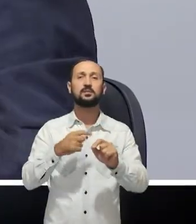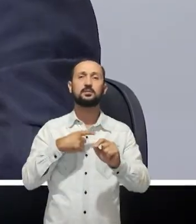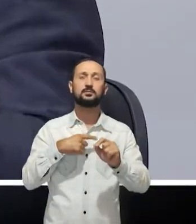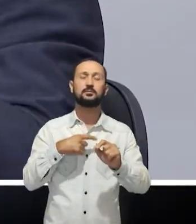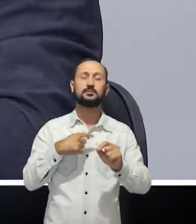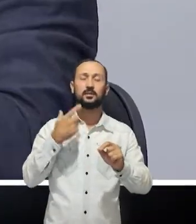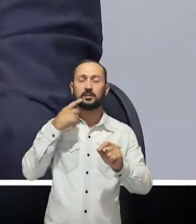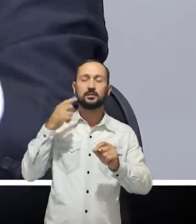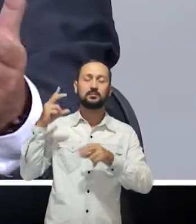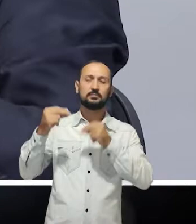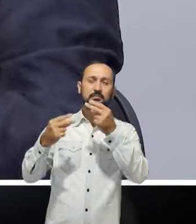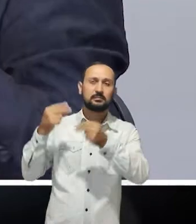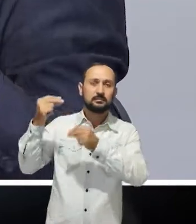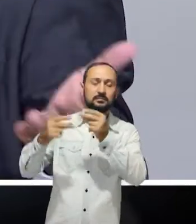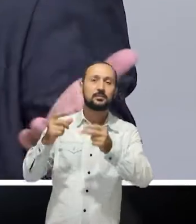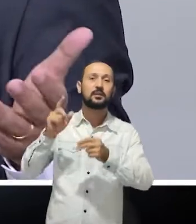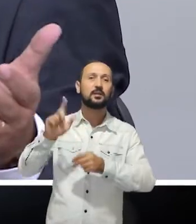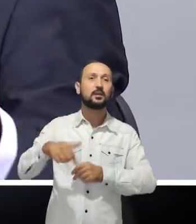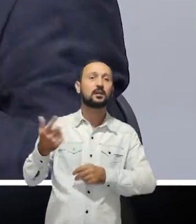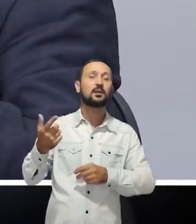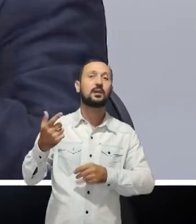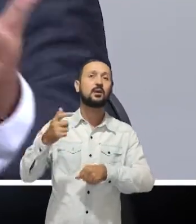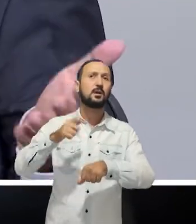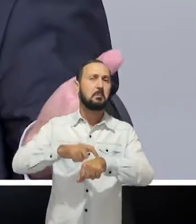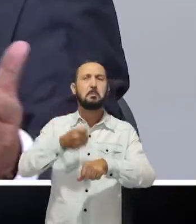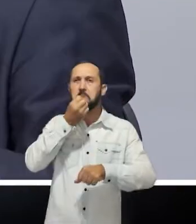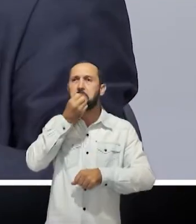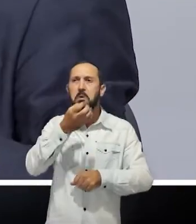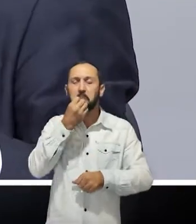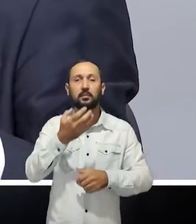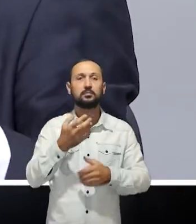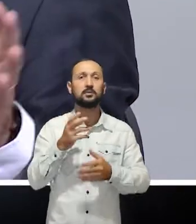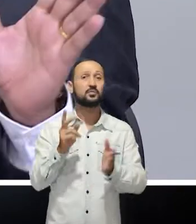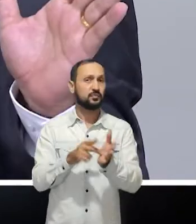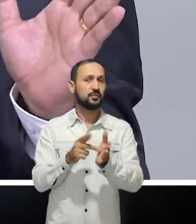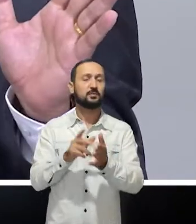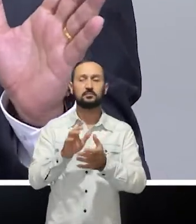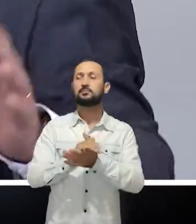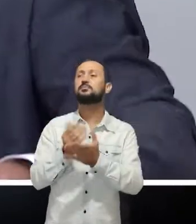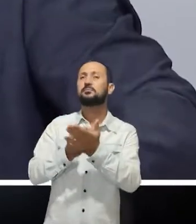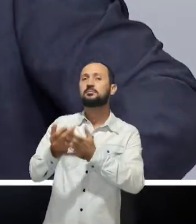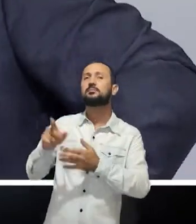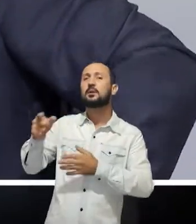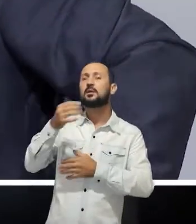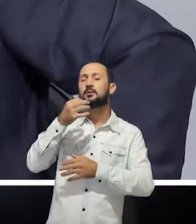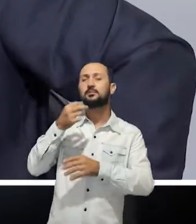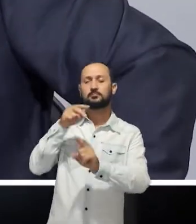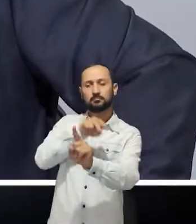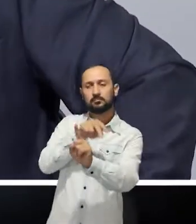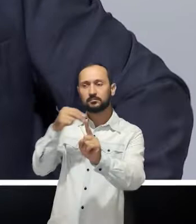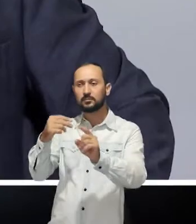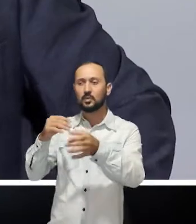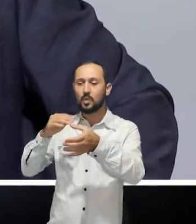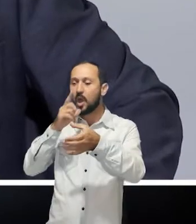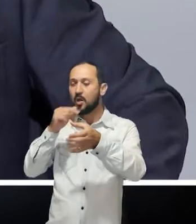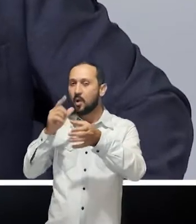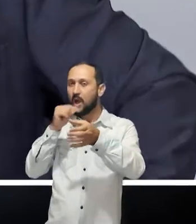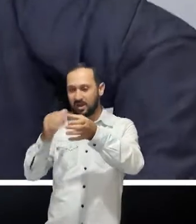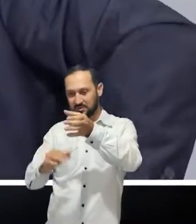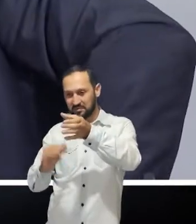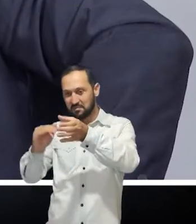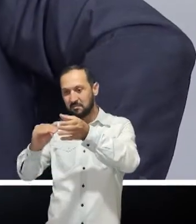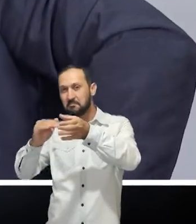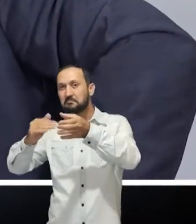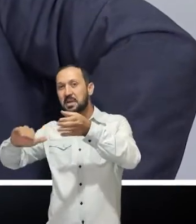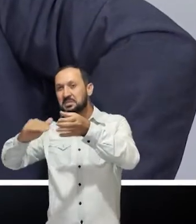cantarolando, que é o grande ponto bom. E realmente é bom. Vamos começar então aí, olhando do copo meio cheio. Vamos olhar o copo meio cheio.